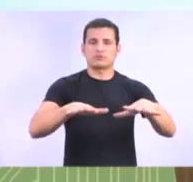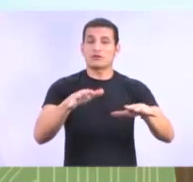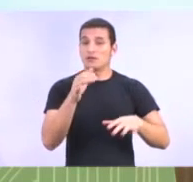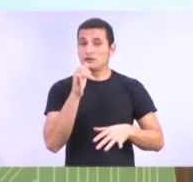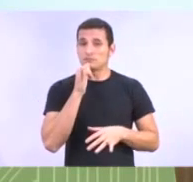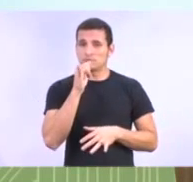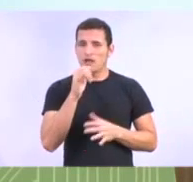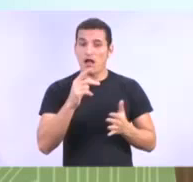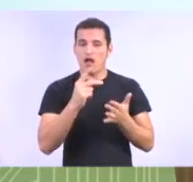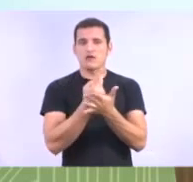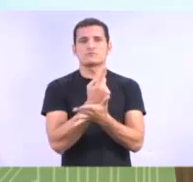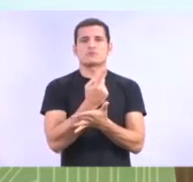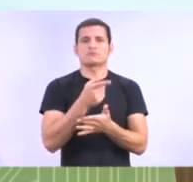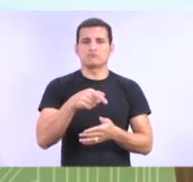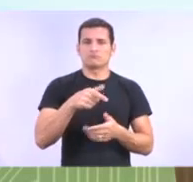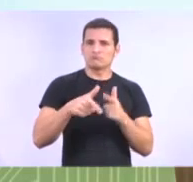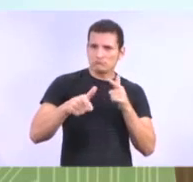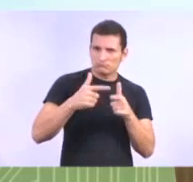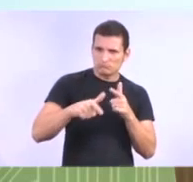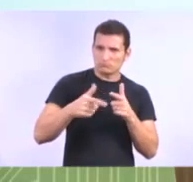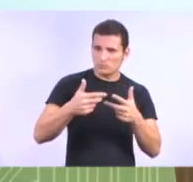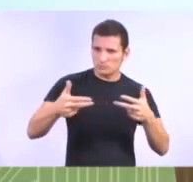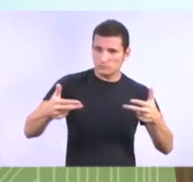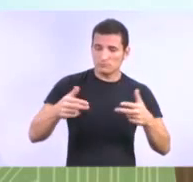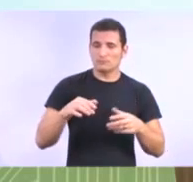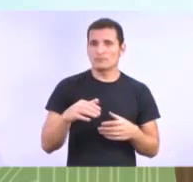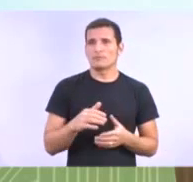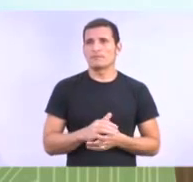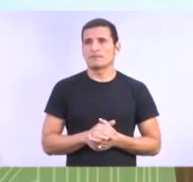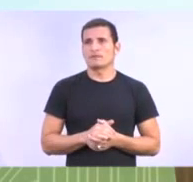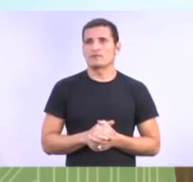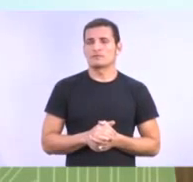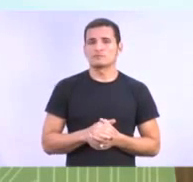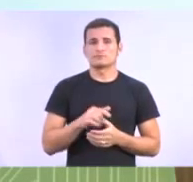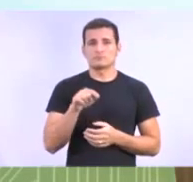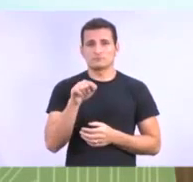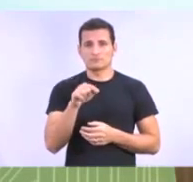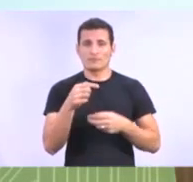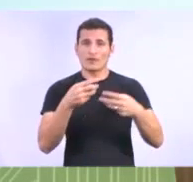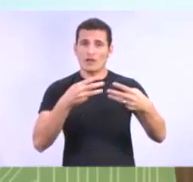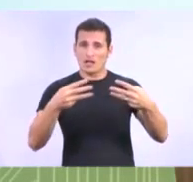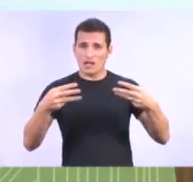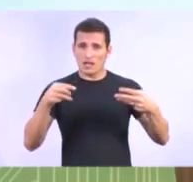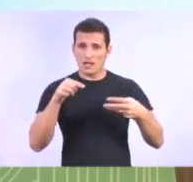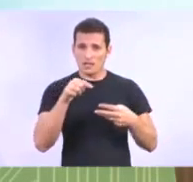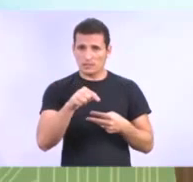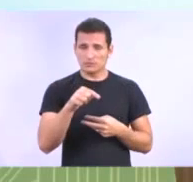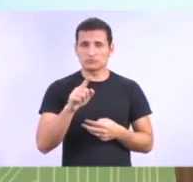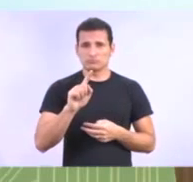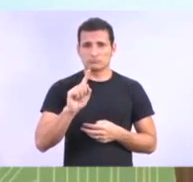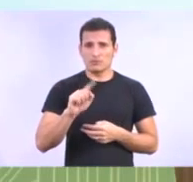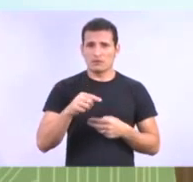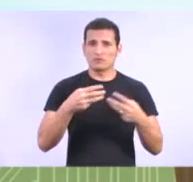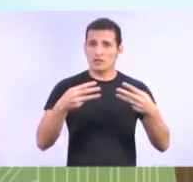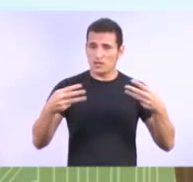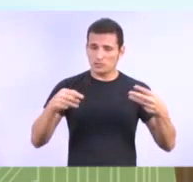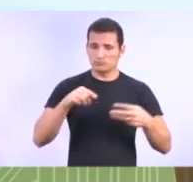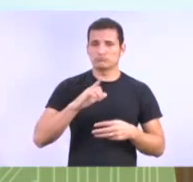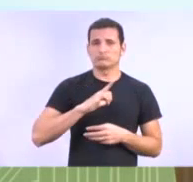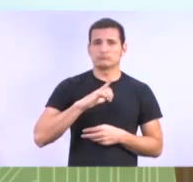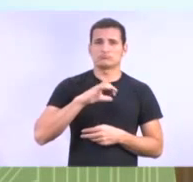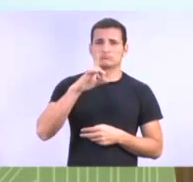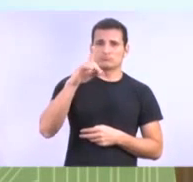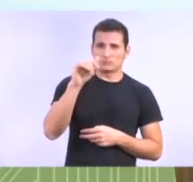algum acidente. E a rede de sensores, né, que era através de uma rede de dados,